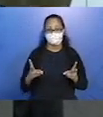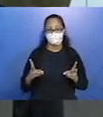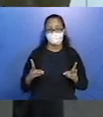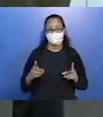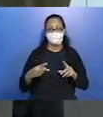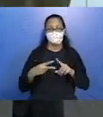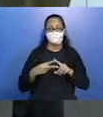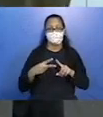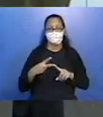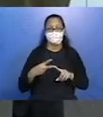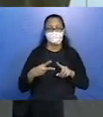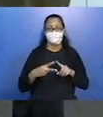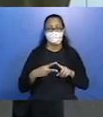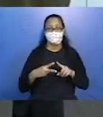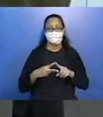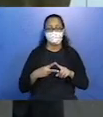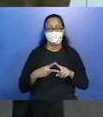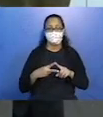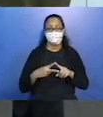de estado.